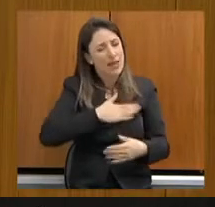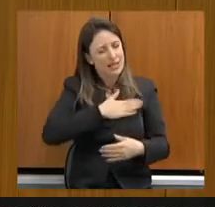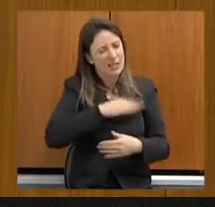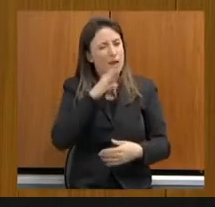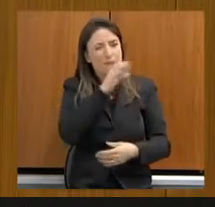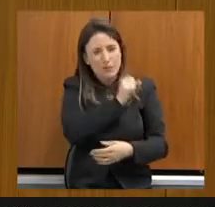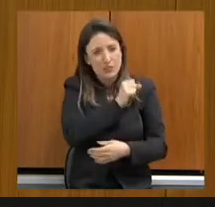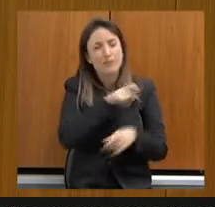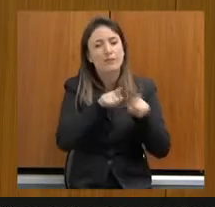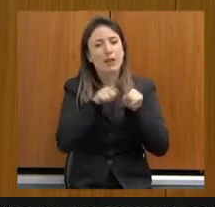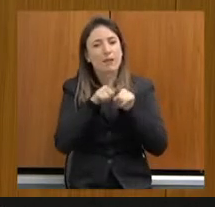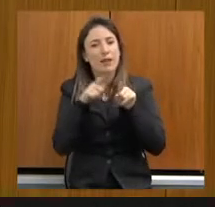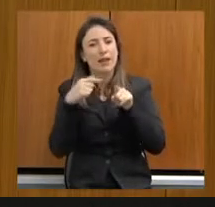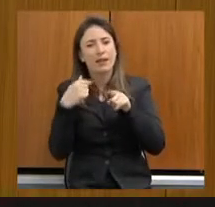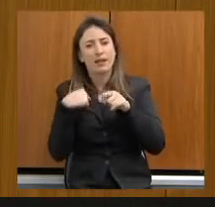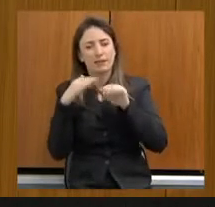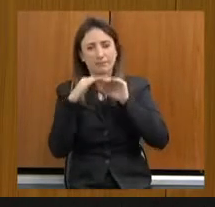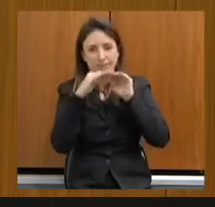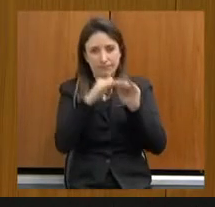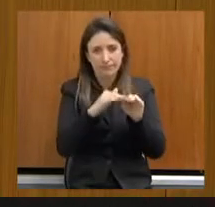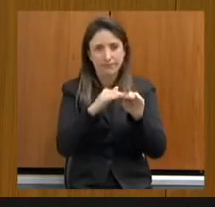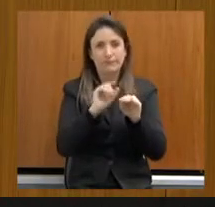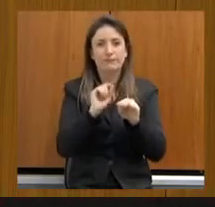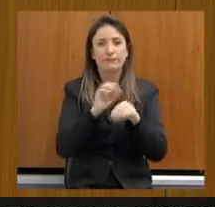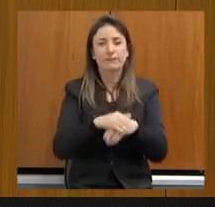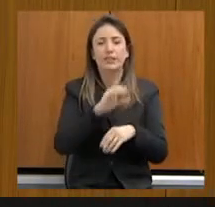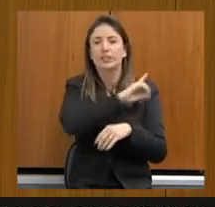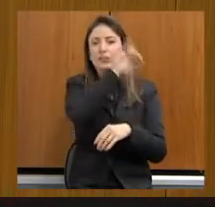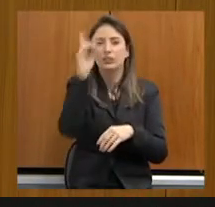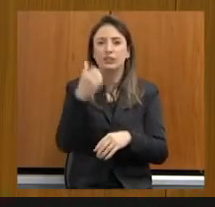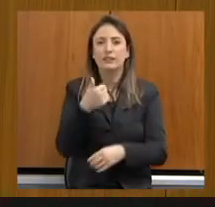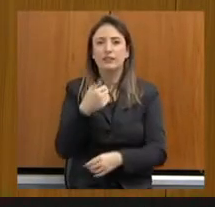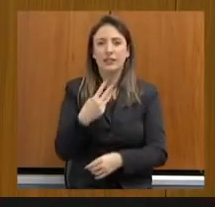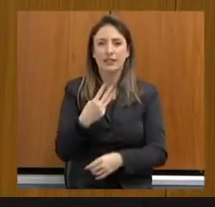dizer para vocês silêncio que é dia